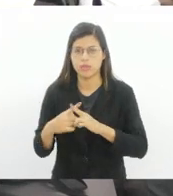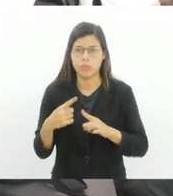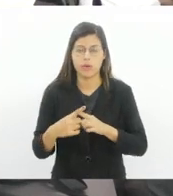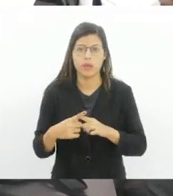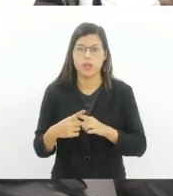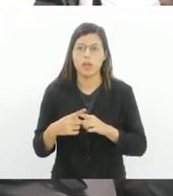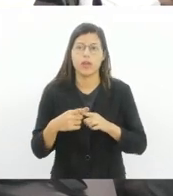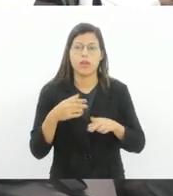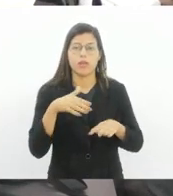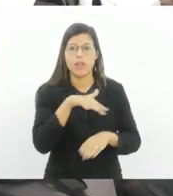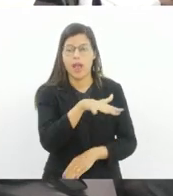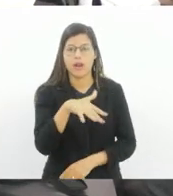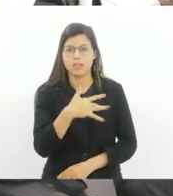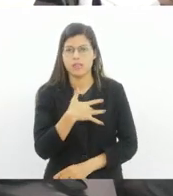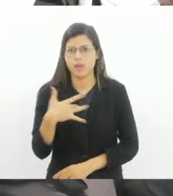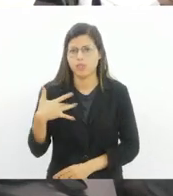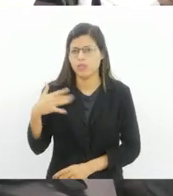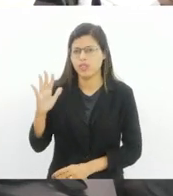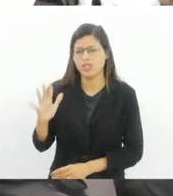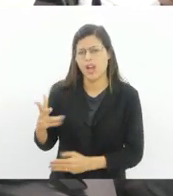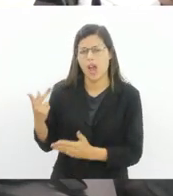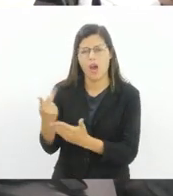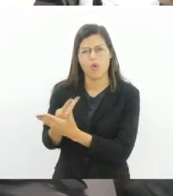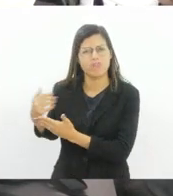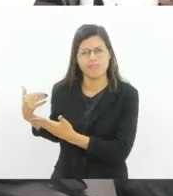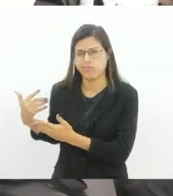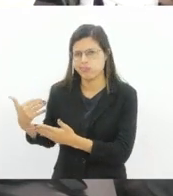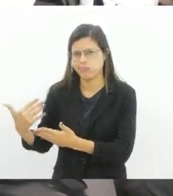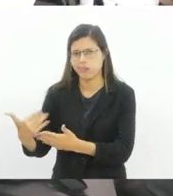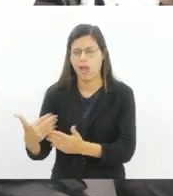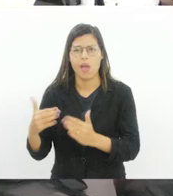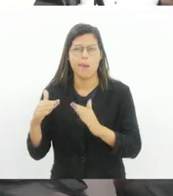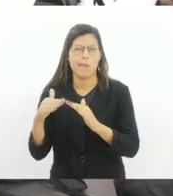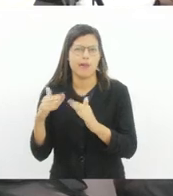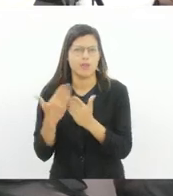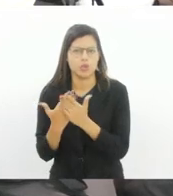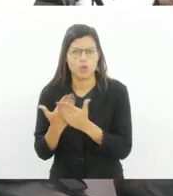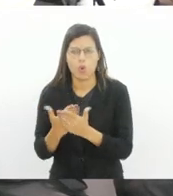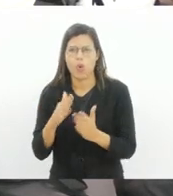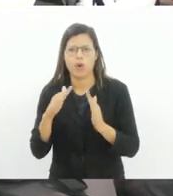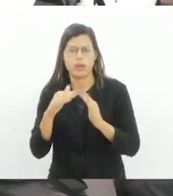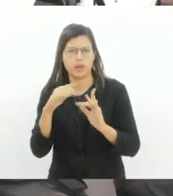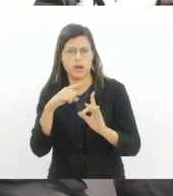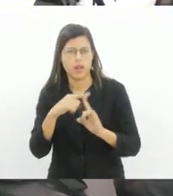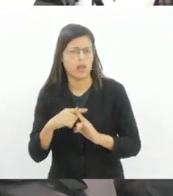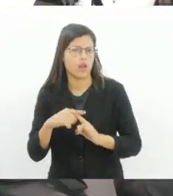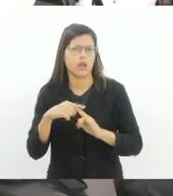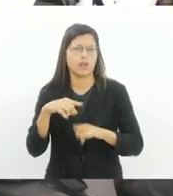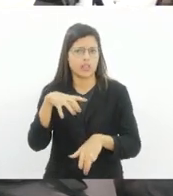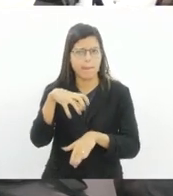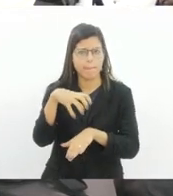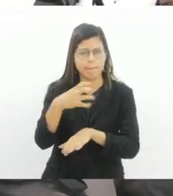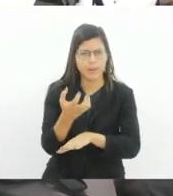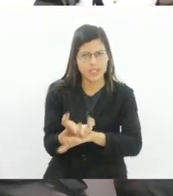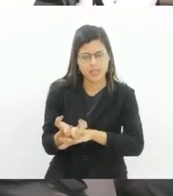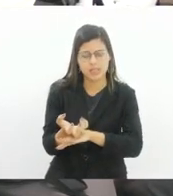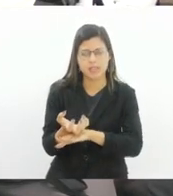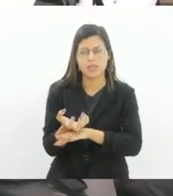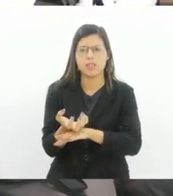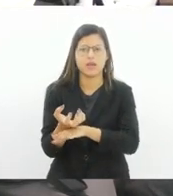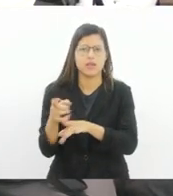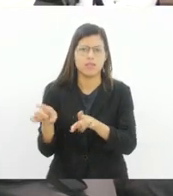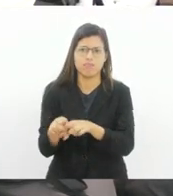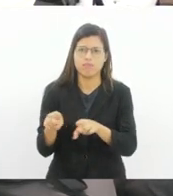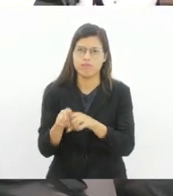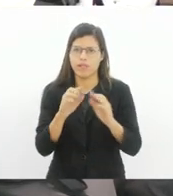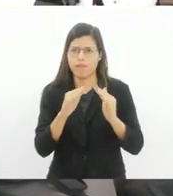na saúde, já passou muita coisa pela escola, pela igreja, pela pracinha, pelos vizinhos, e aí o Conselho Tutelar, ele não